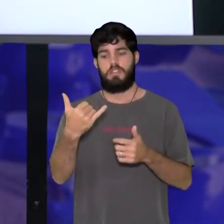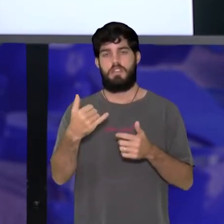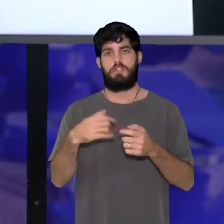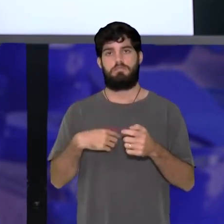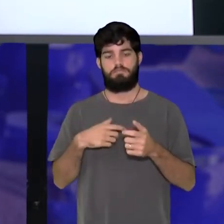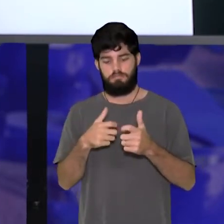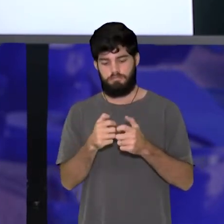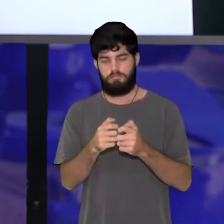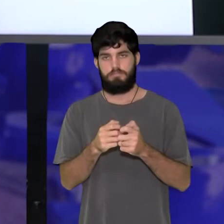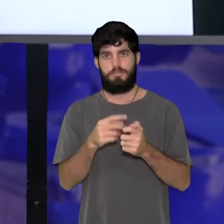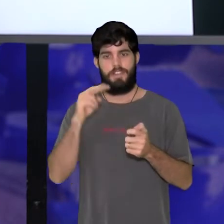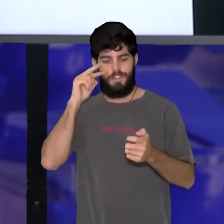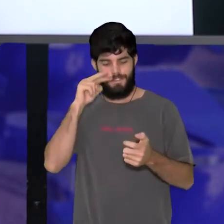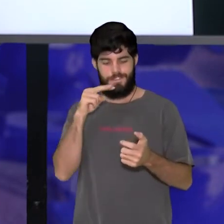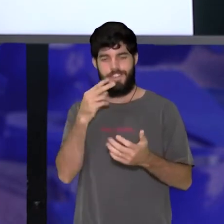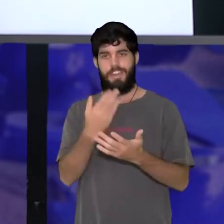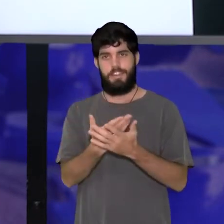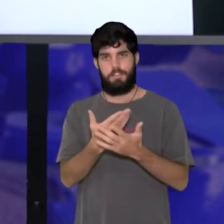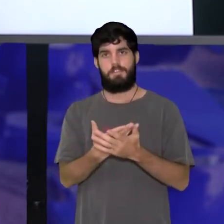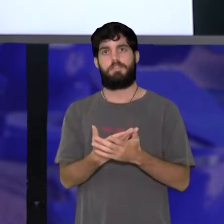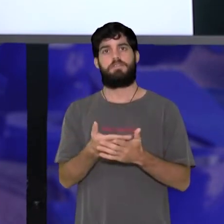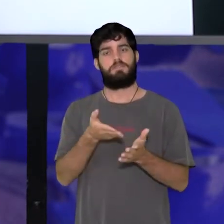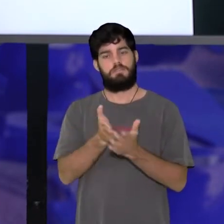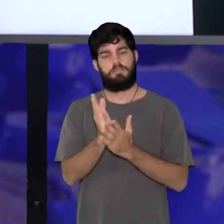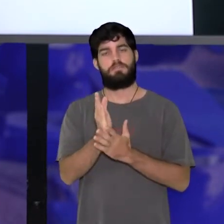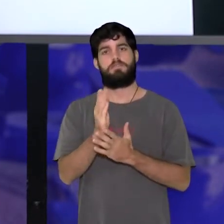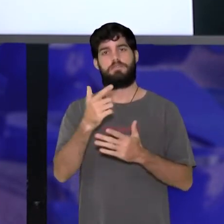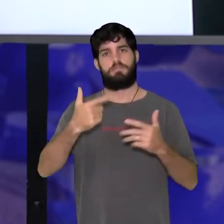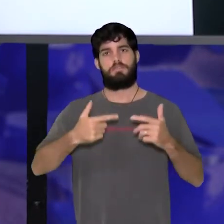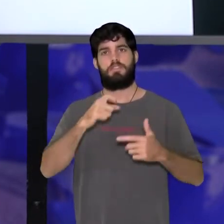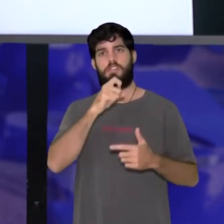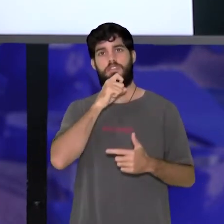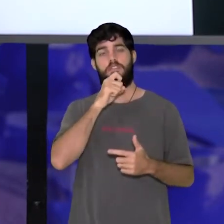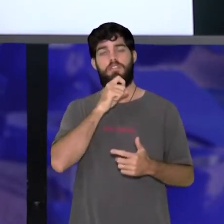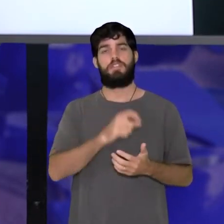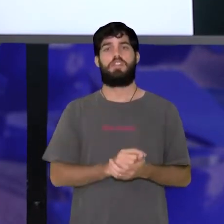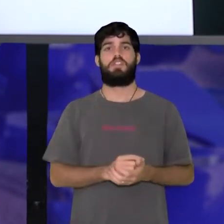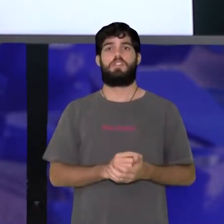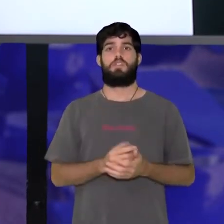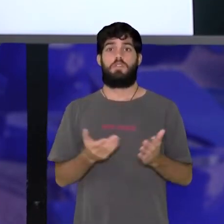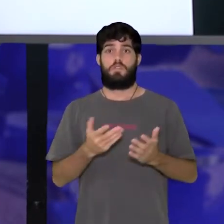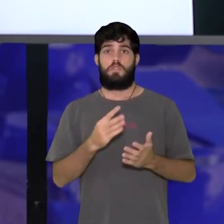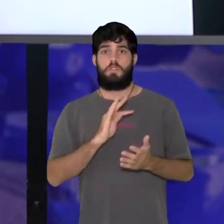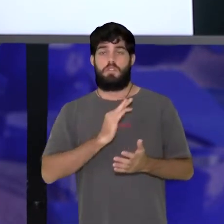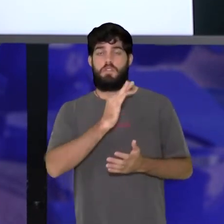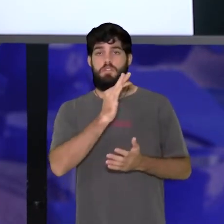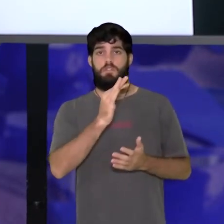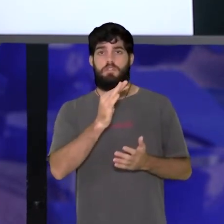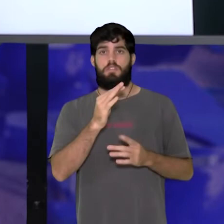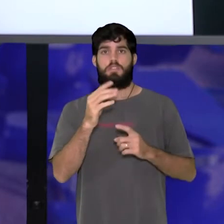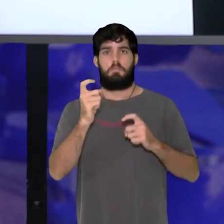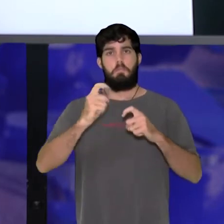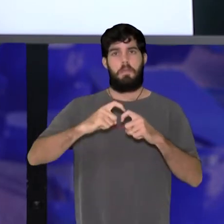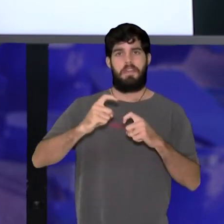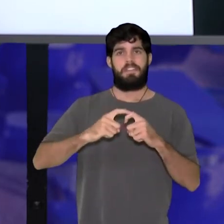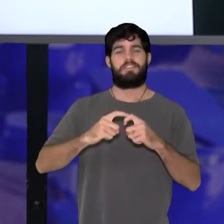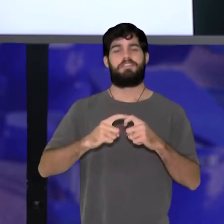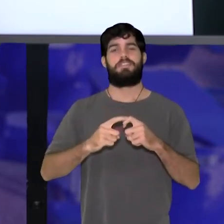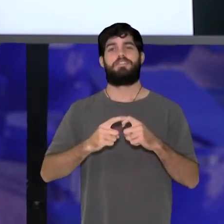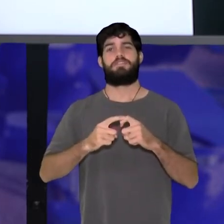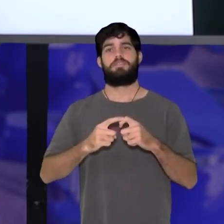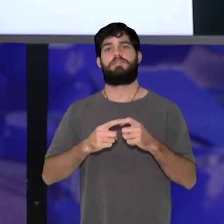essa aula é fruto da Guerra Fria. Boa parte da tecnologia médica